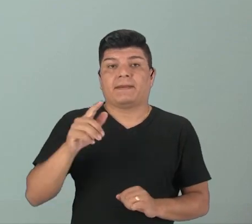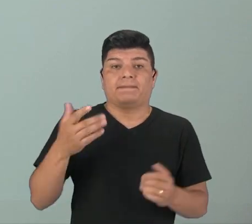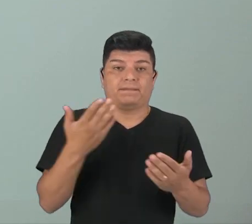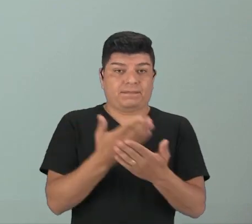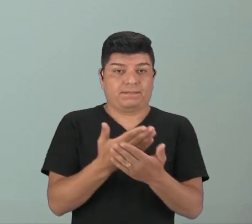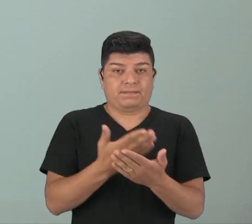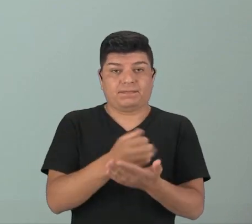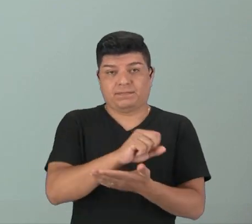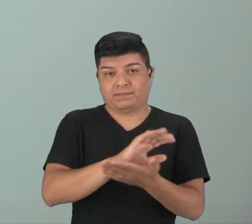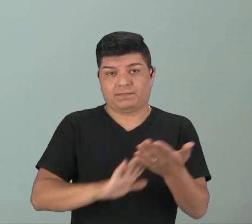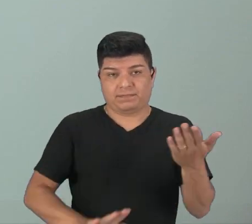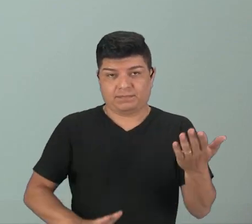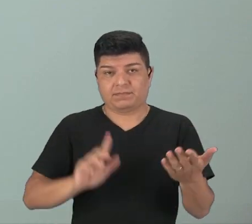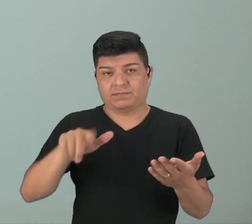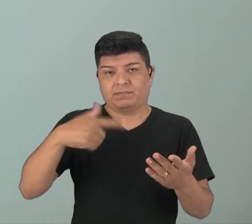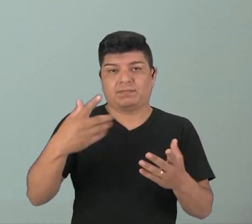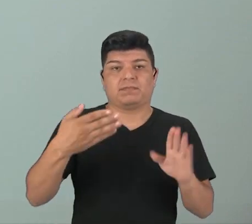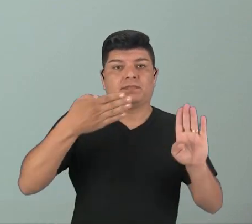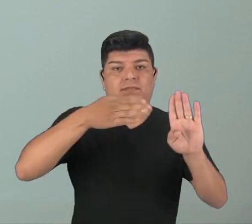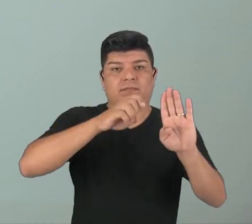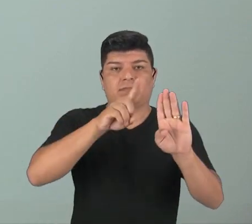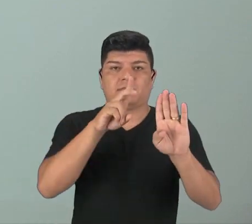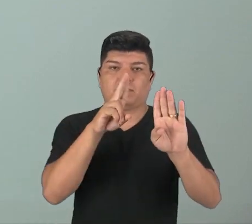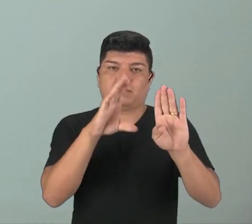outras atividades você vai encontrar no portal